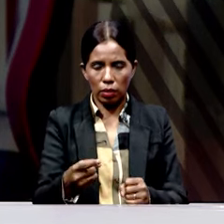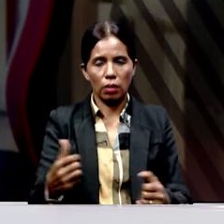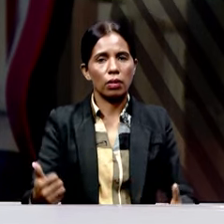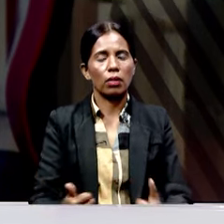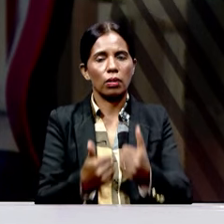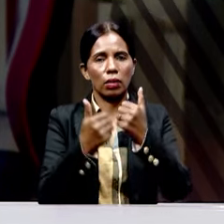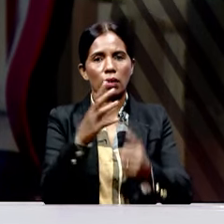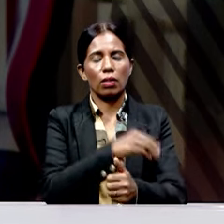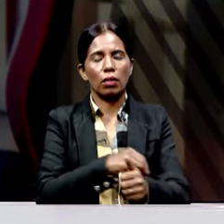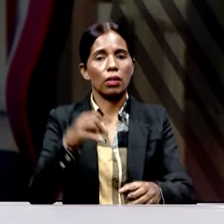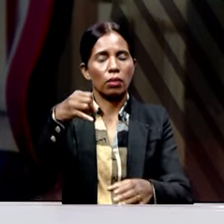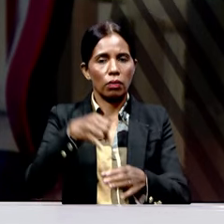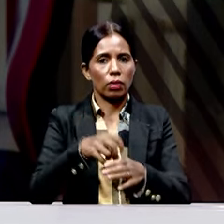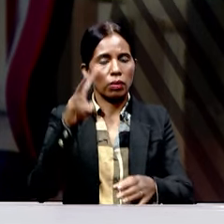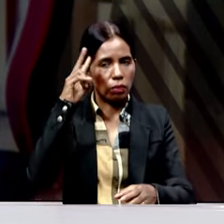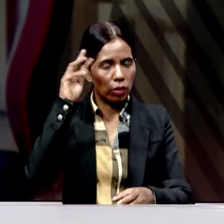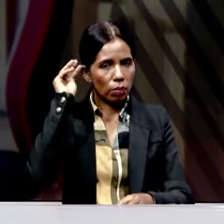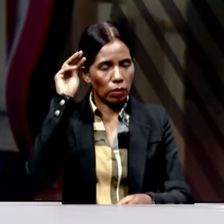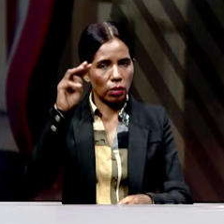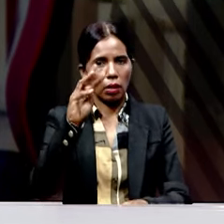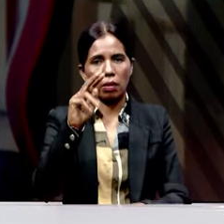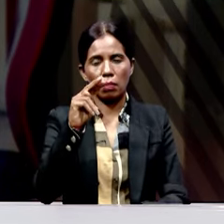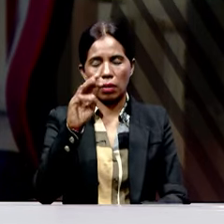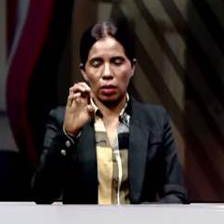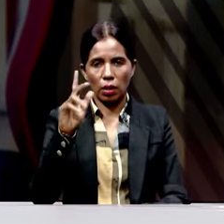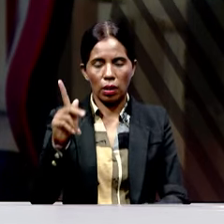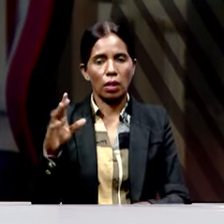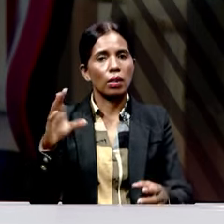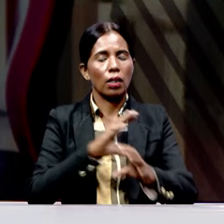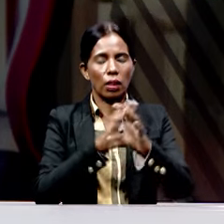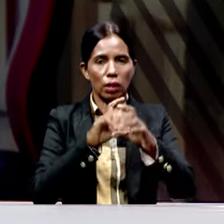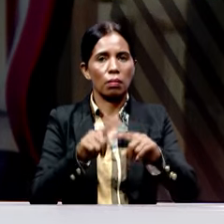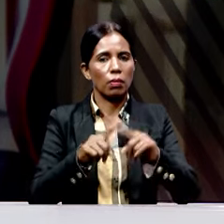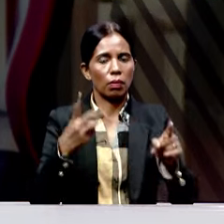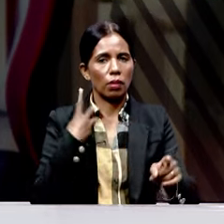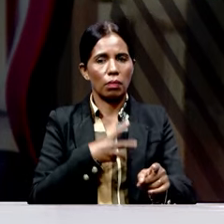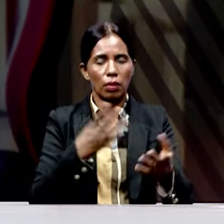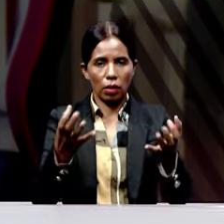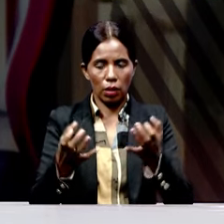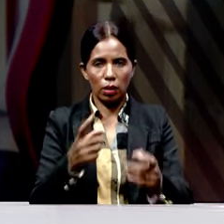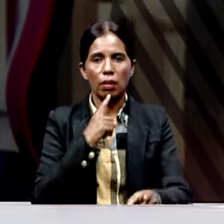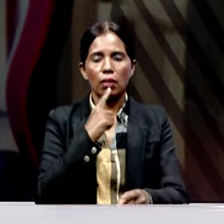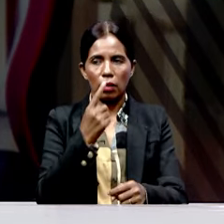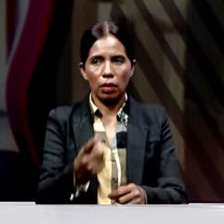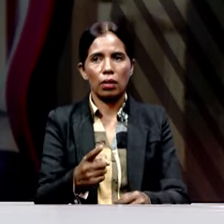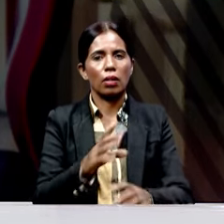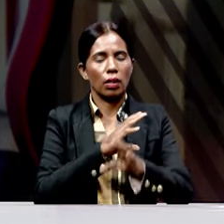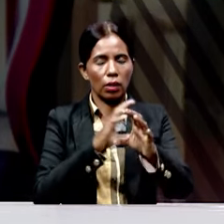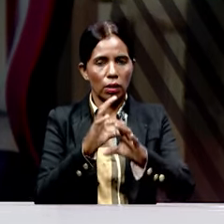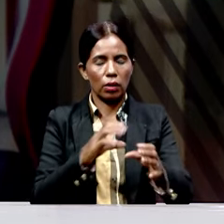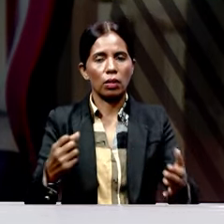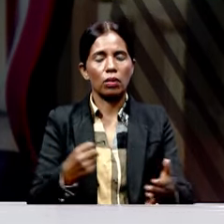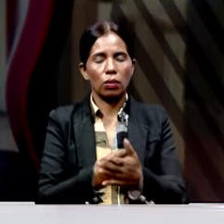tráfico e DNB envolve vice-ministro de negócios estrangeiros na carreta. Mas a minha cara com a coração, Katak, carreta na BSO